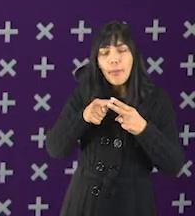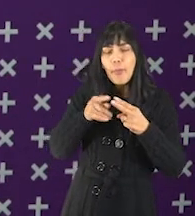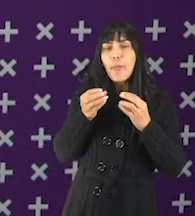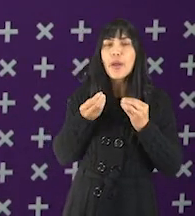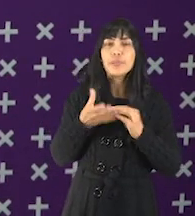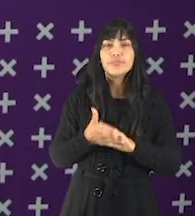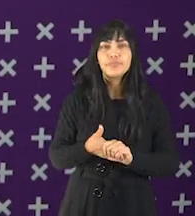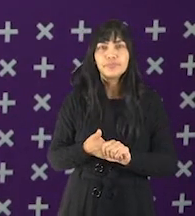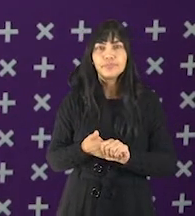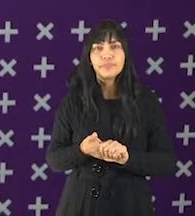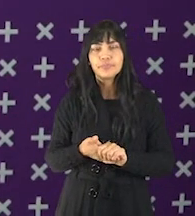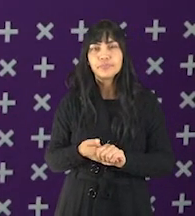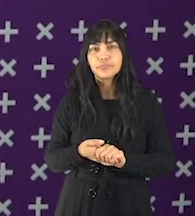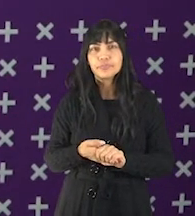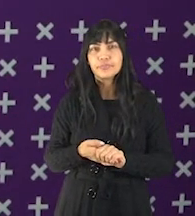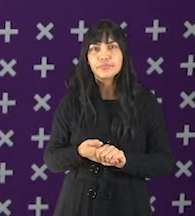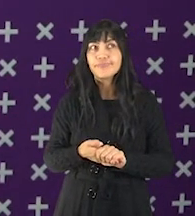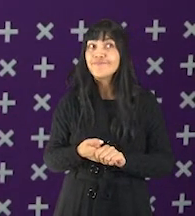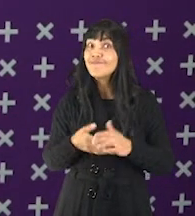deles.